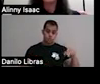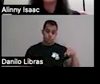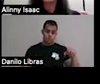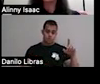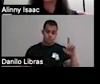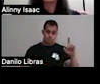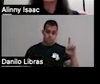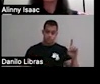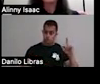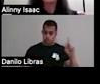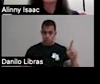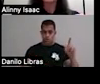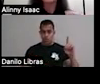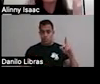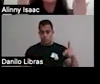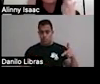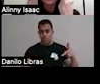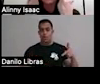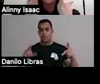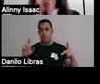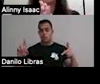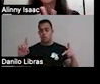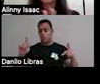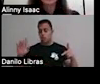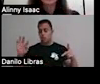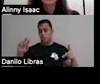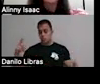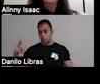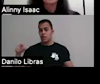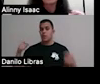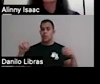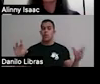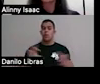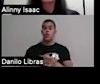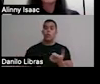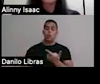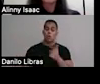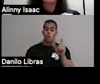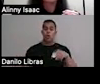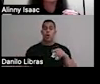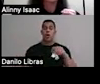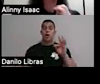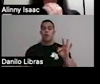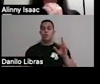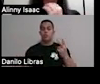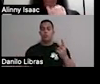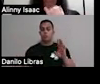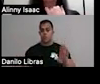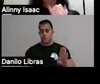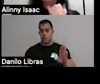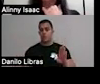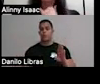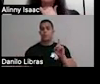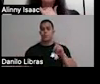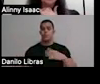esse F2 ele se associa com outro, né, complexo, né, proteico, que é o F2B, que é o fator de iniciação da